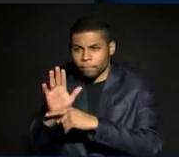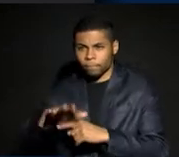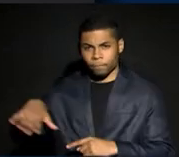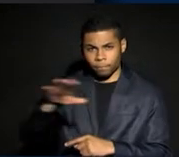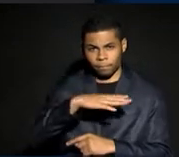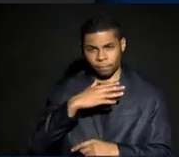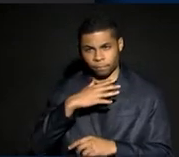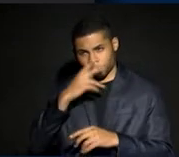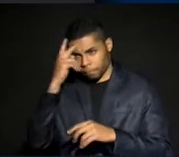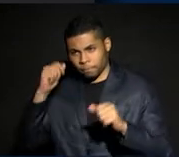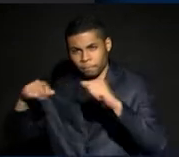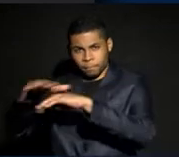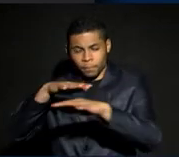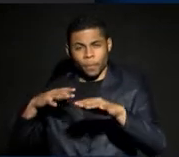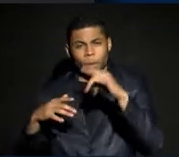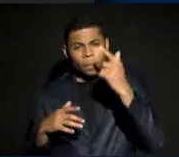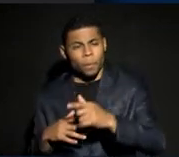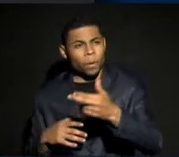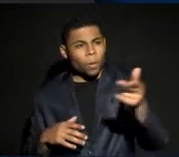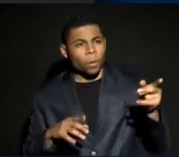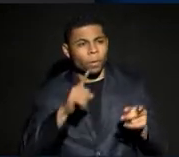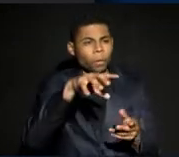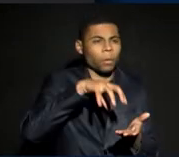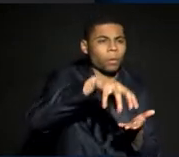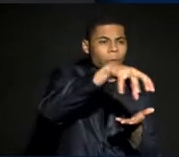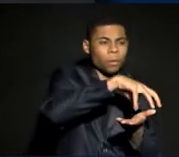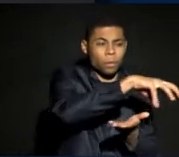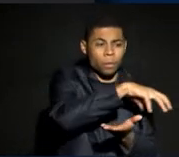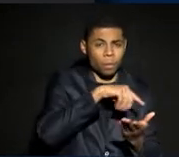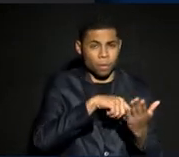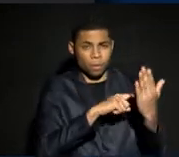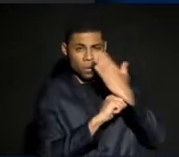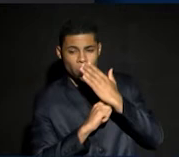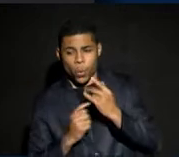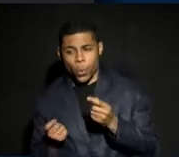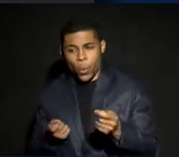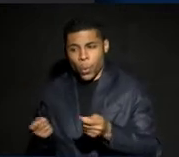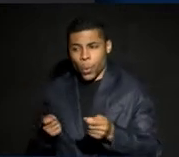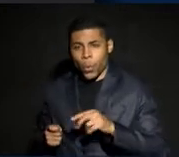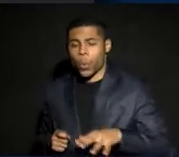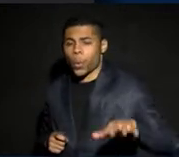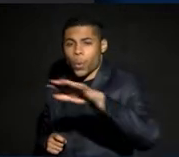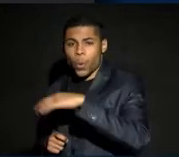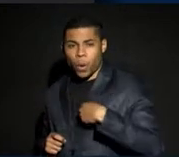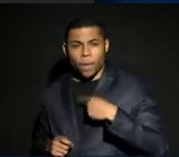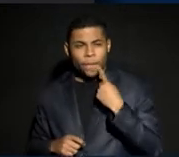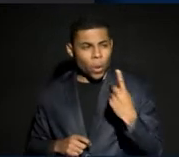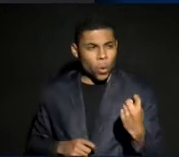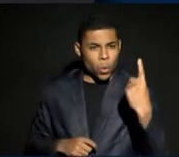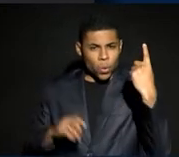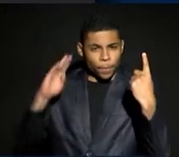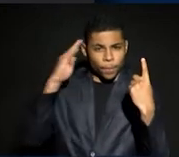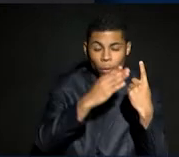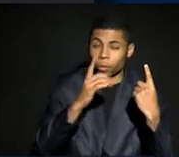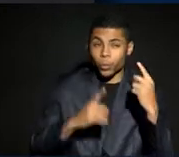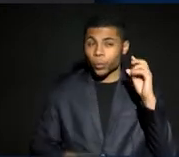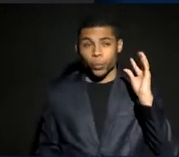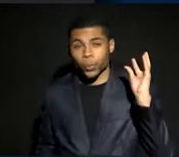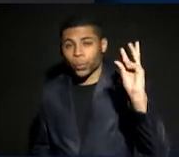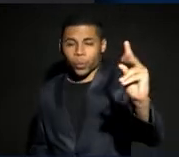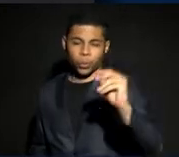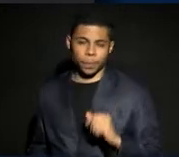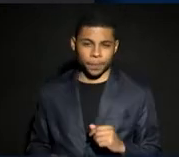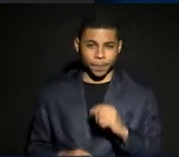no fortalecimento dos órgãos de controle, e quando eu falo de órgãos de controle, eu estou falando de todos, das